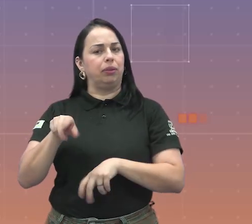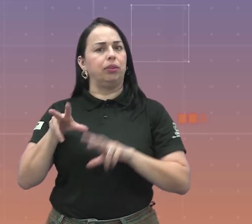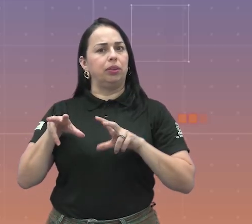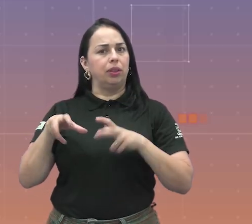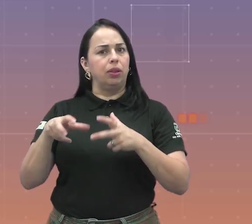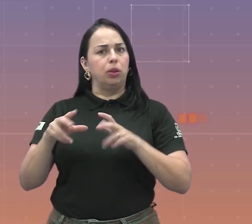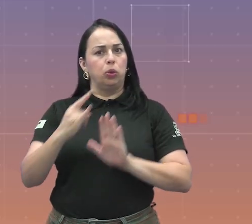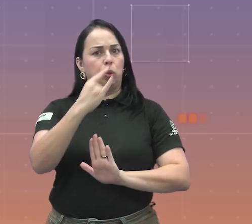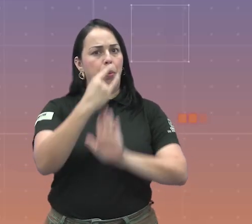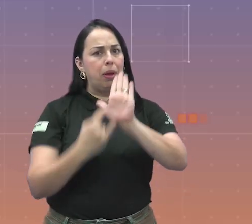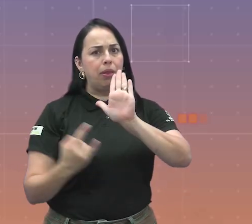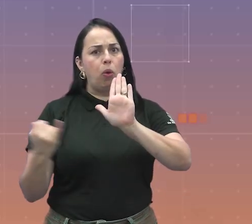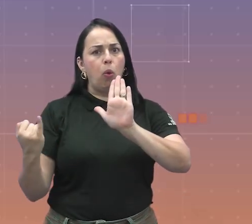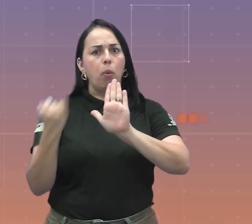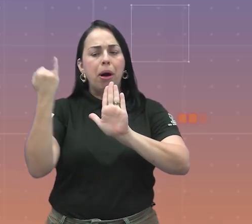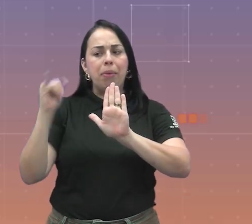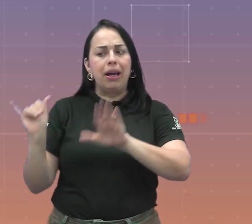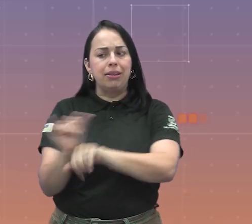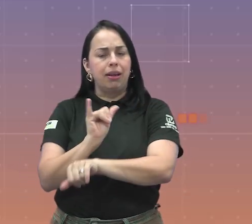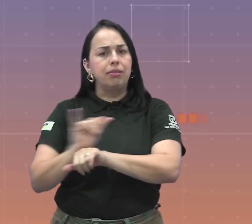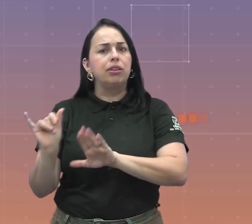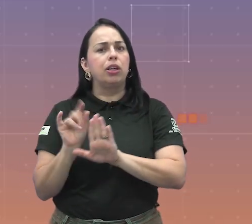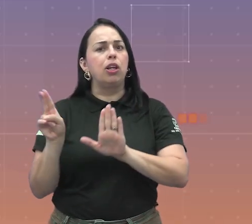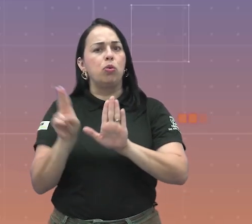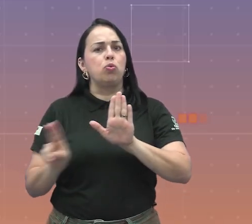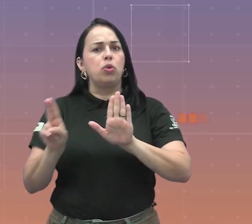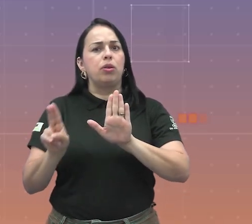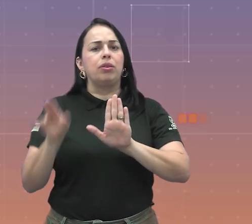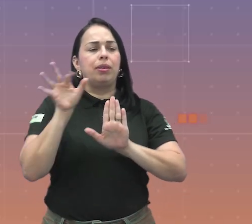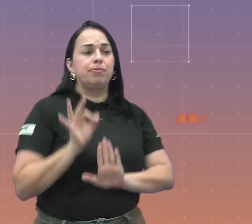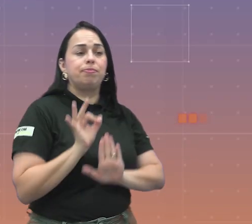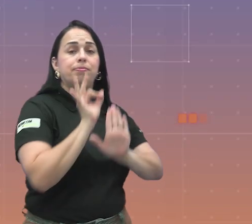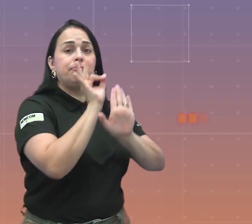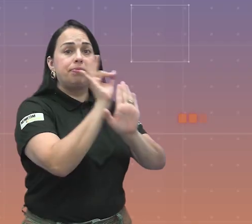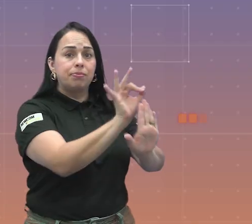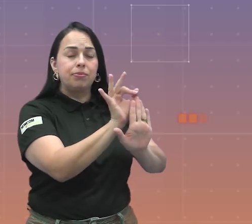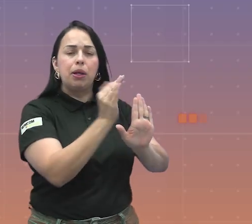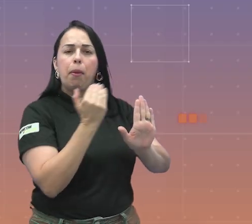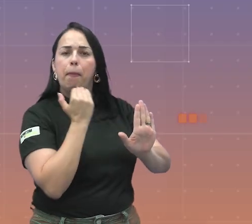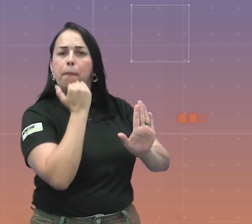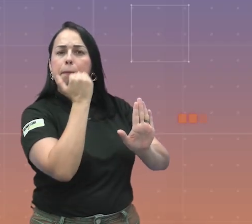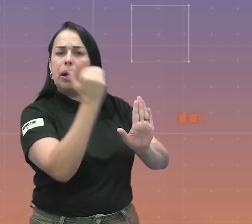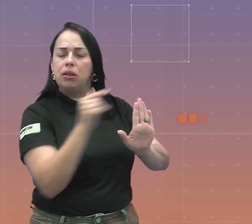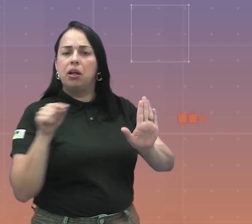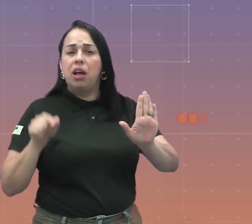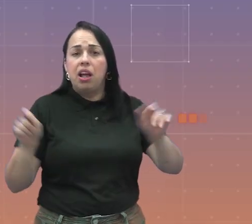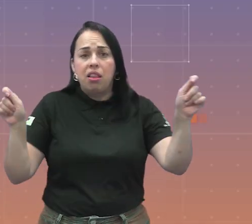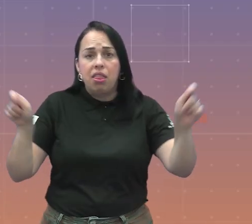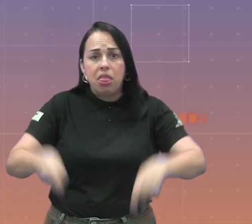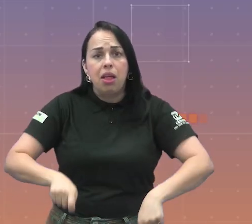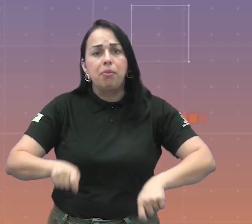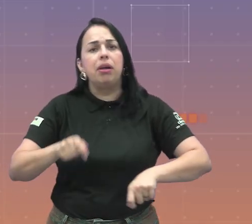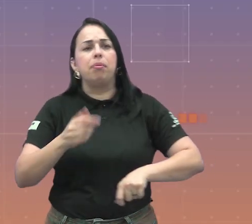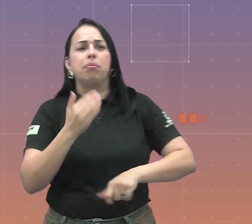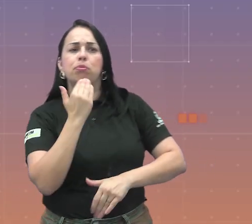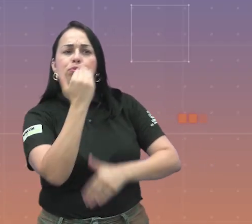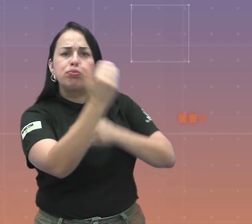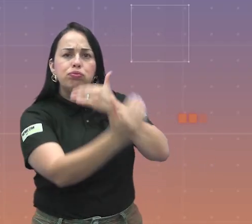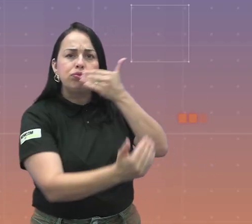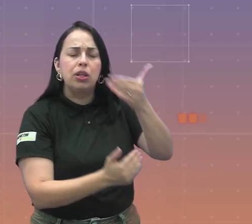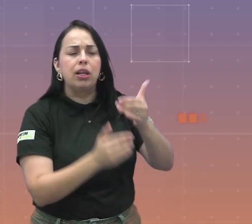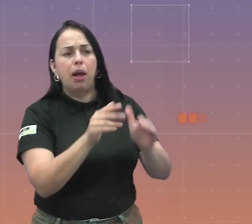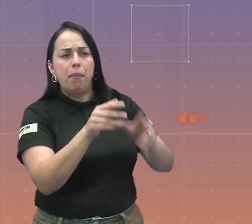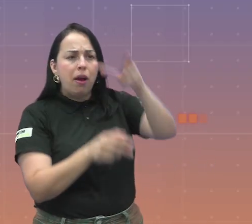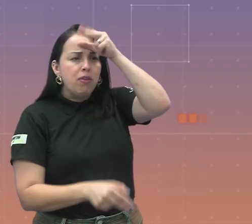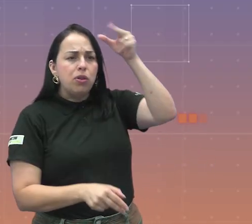no Legislativo, um documento importante usado pelos vereadores é a indicação. A partir dela, os parlamentares